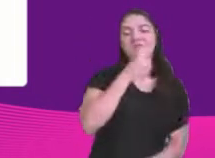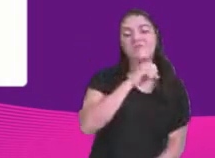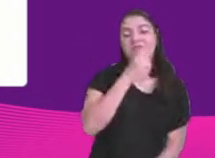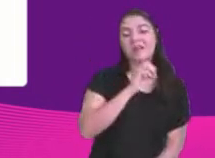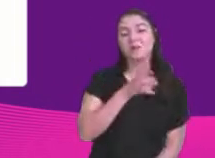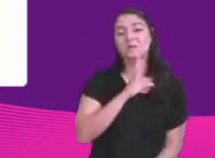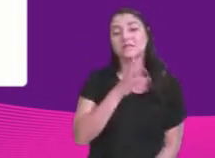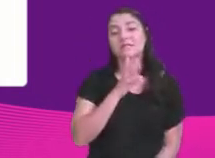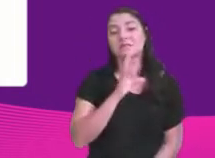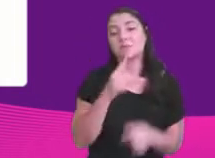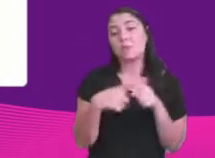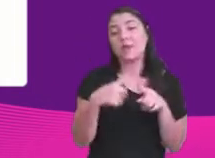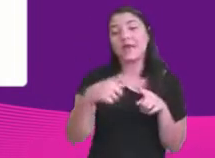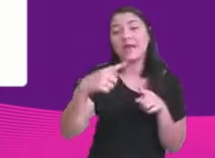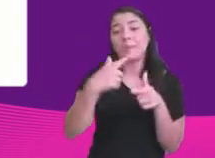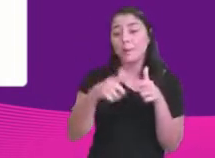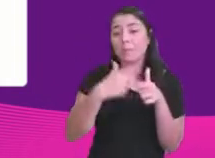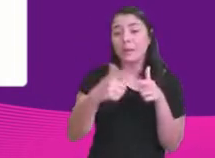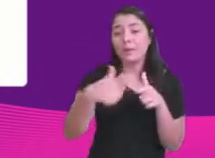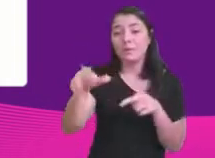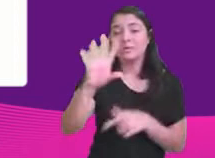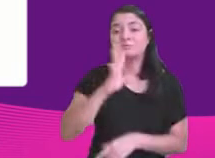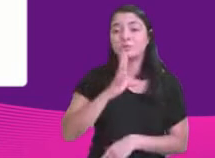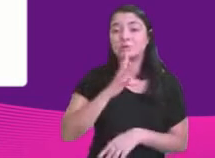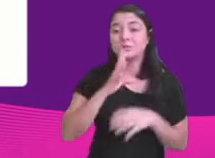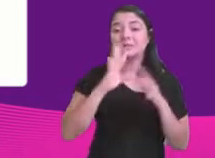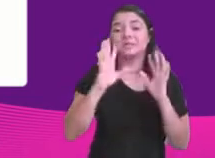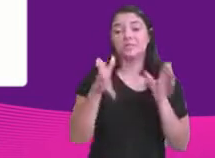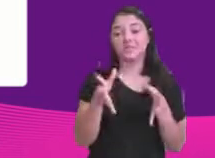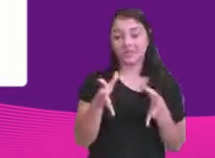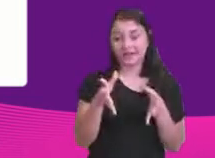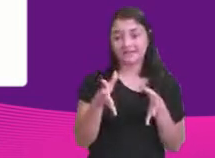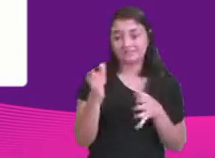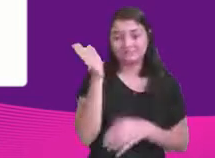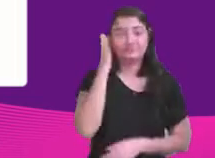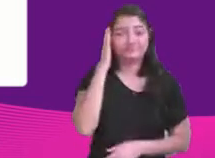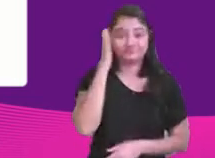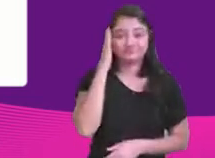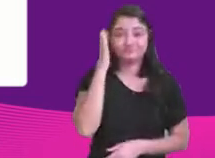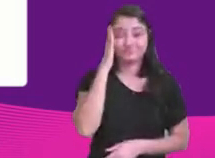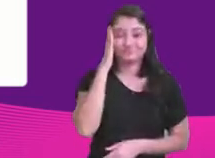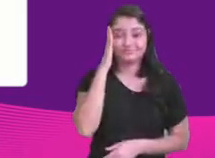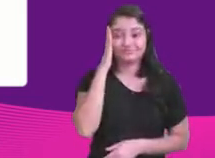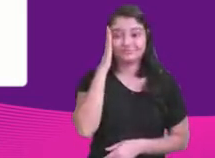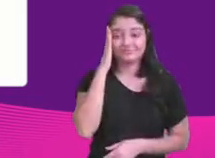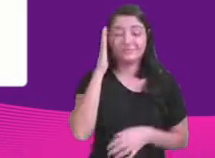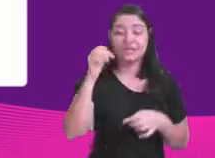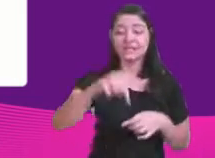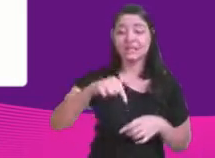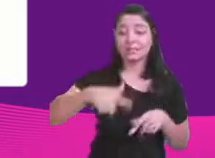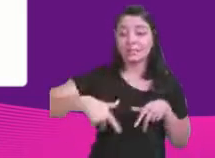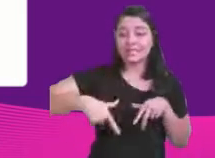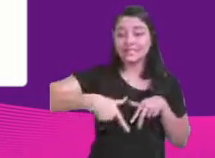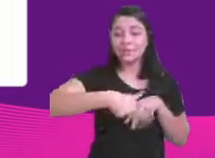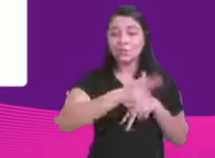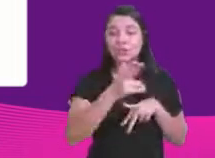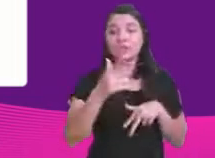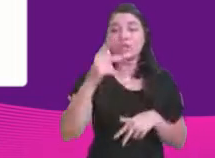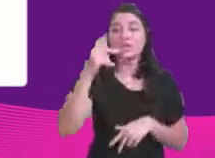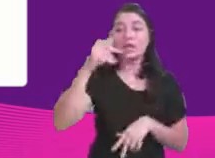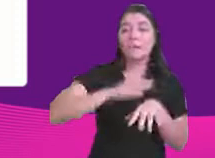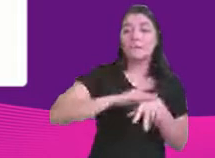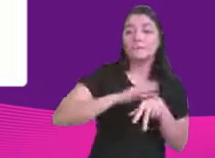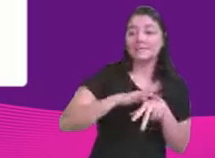conhecidos, porque nós sabemos que na cirurgia aberta, operar aqueles pacientes obesos